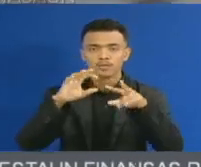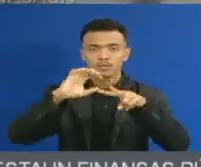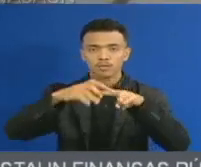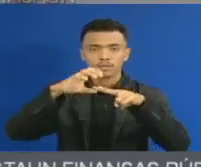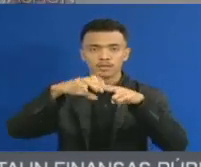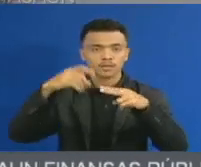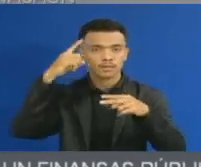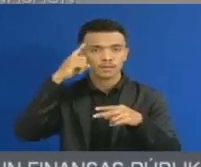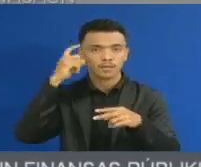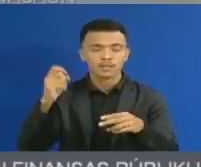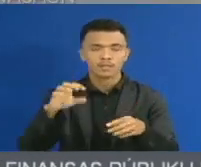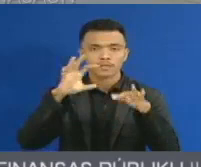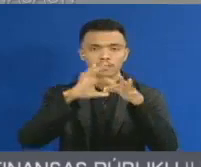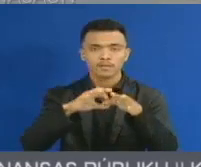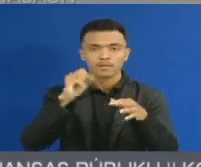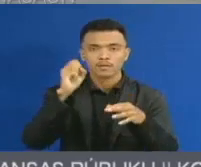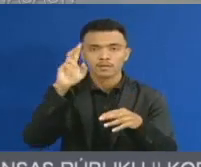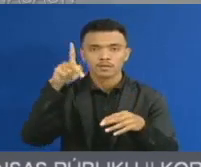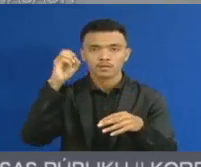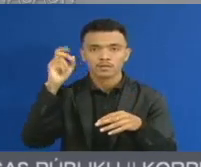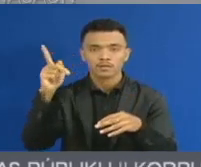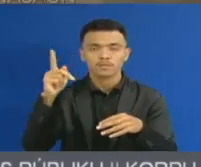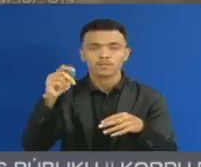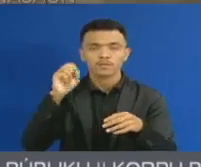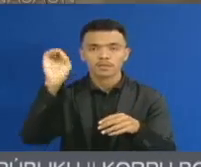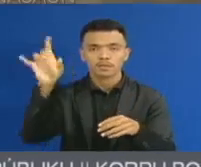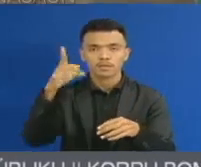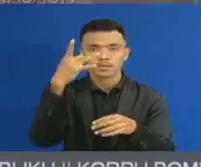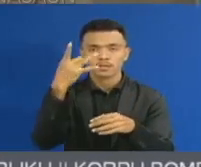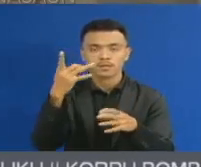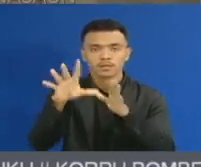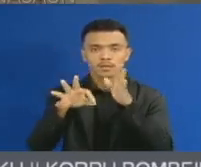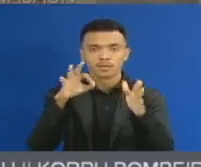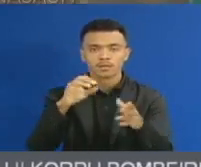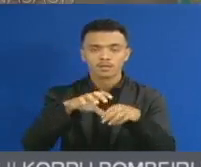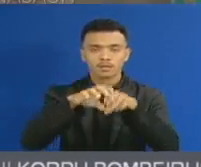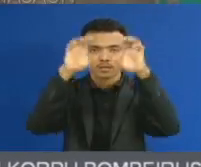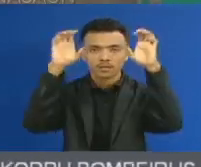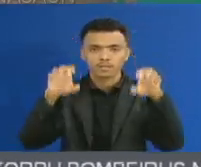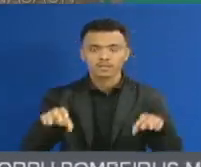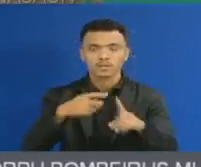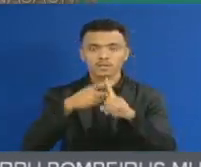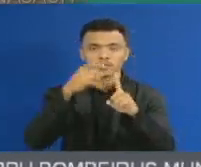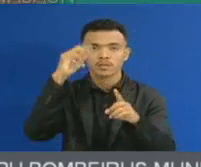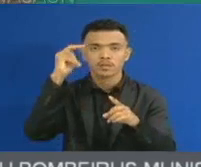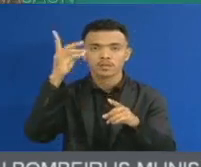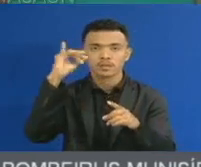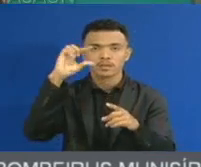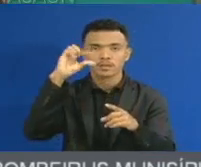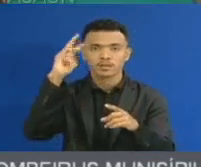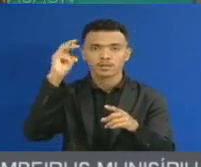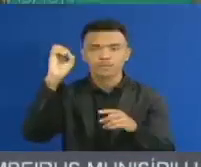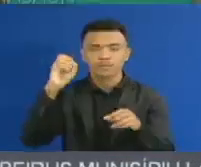Tamba antes ne, membro Secop Sanulo Resenwalo, retan ona certificado, husi indimo, Rodibele continua programa